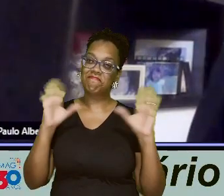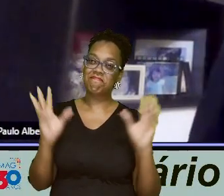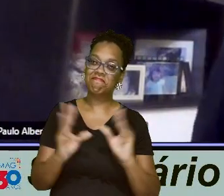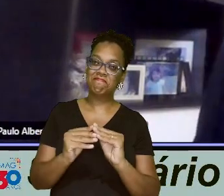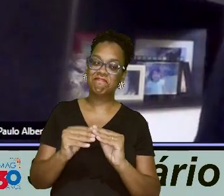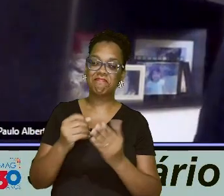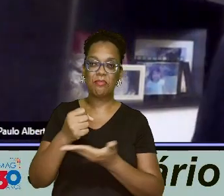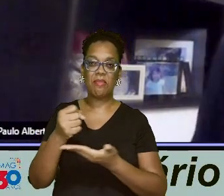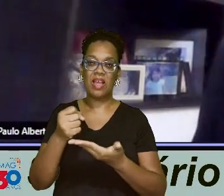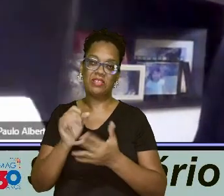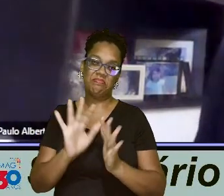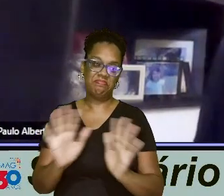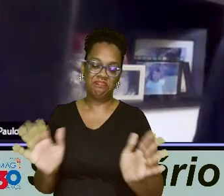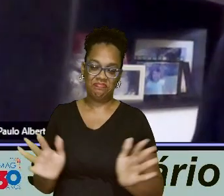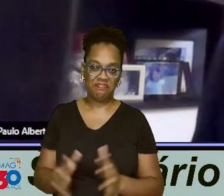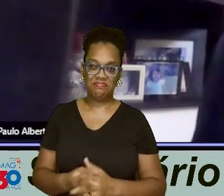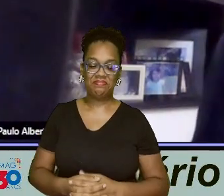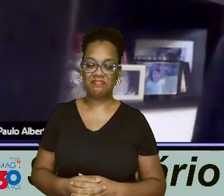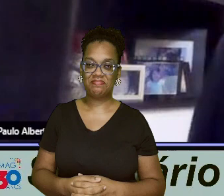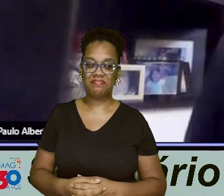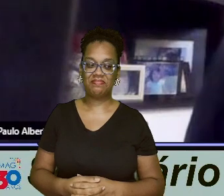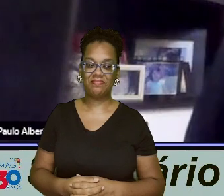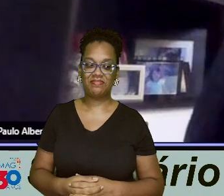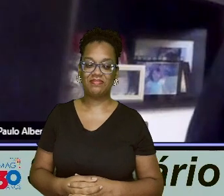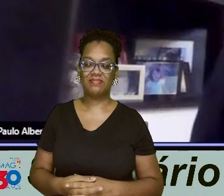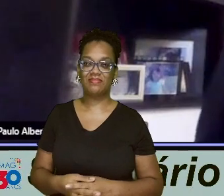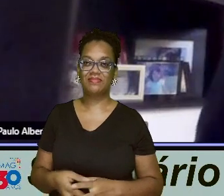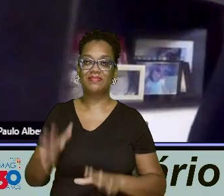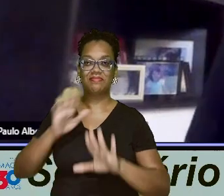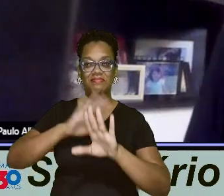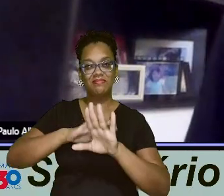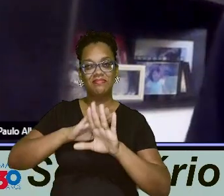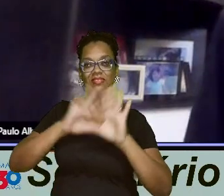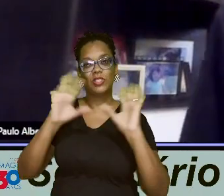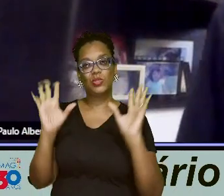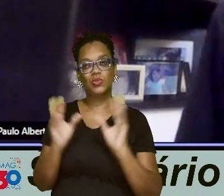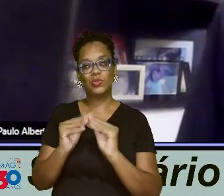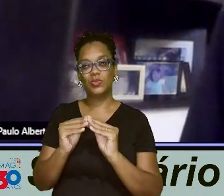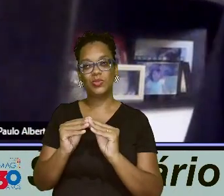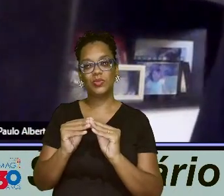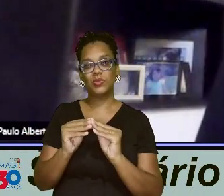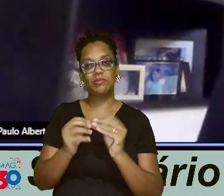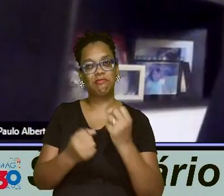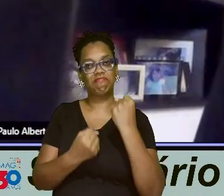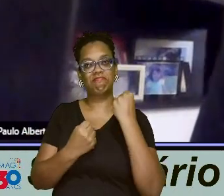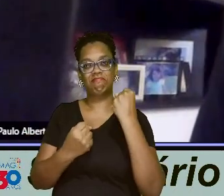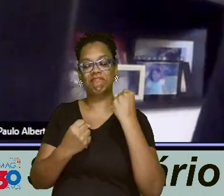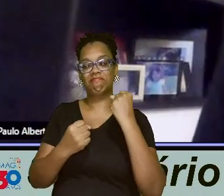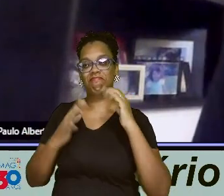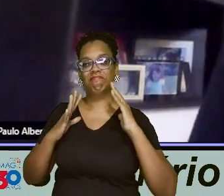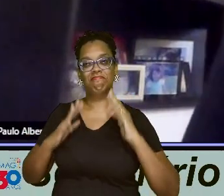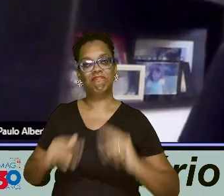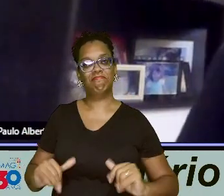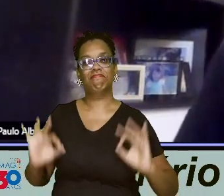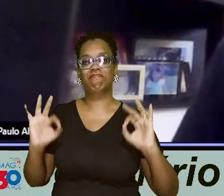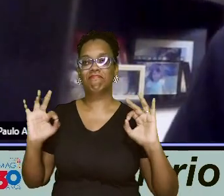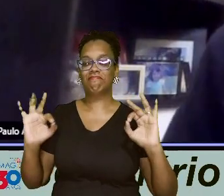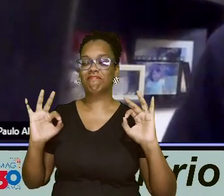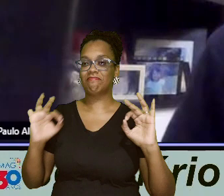que é um precedente, em resumo, de envergadura ímpar e que deve